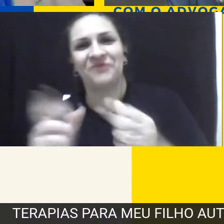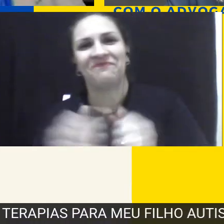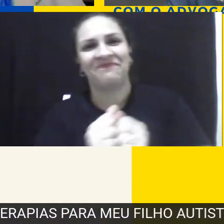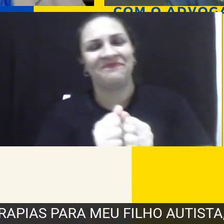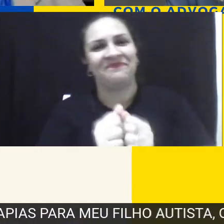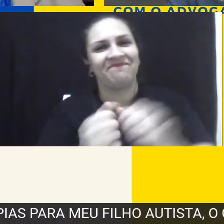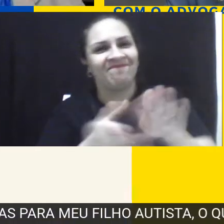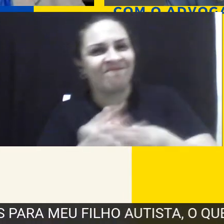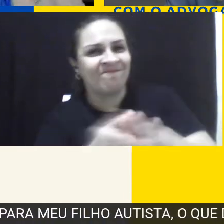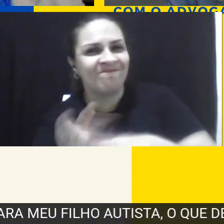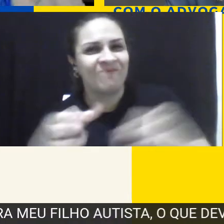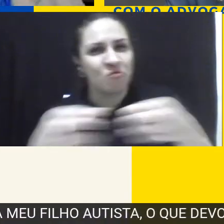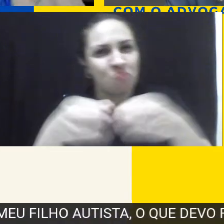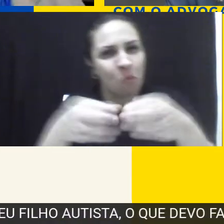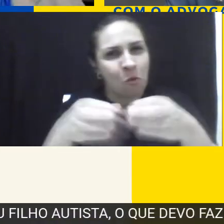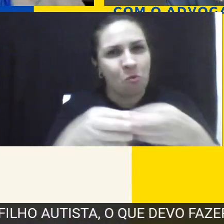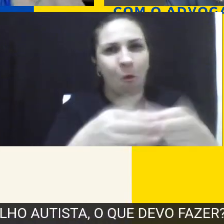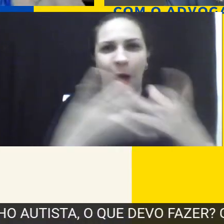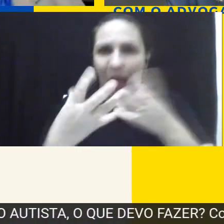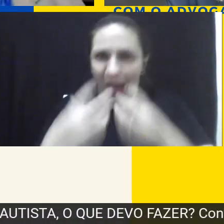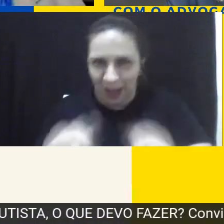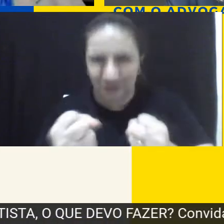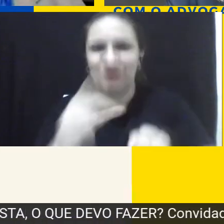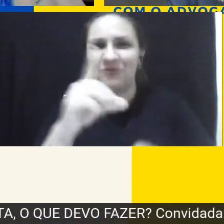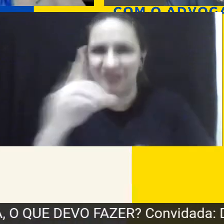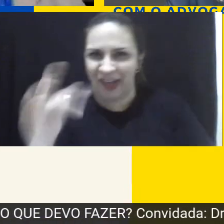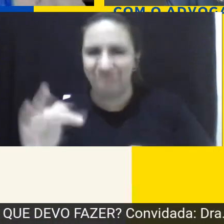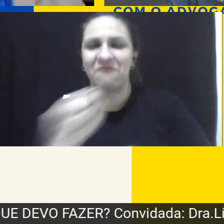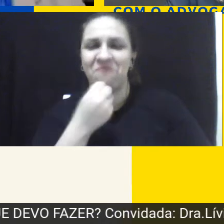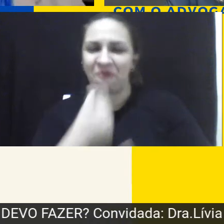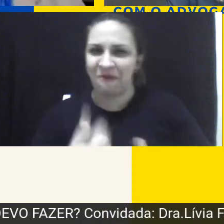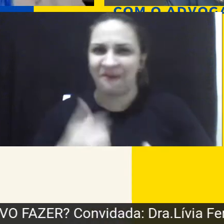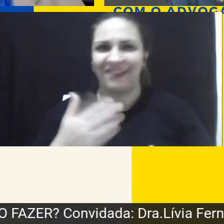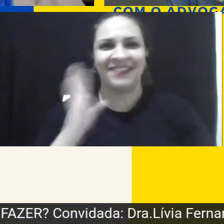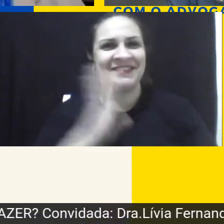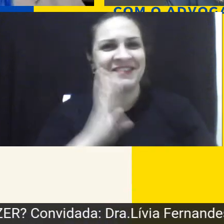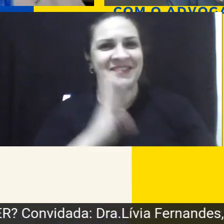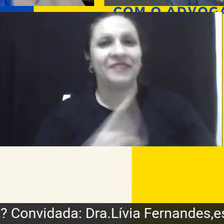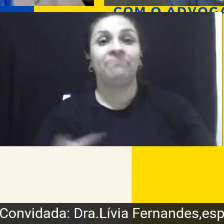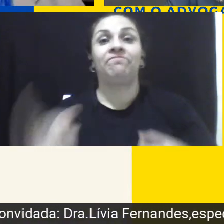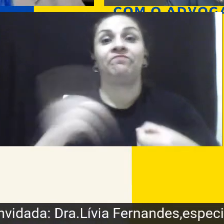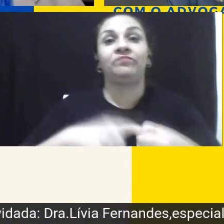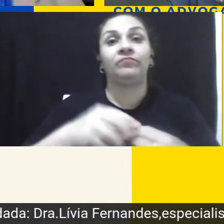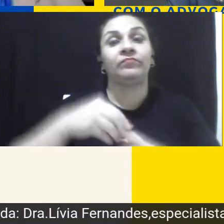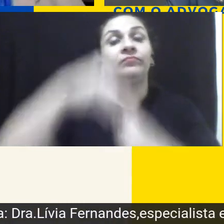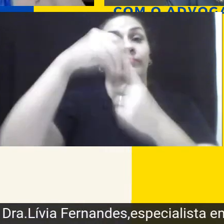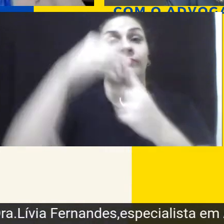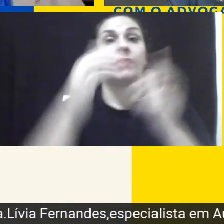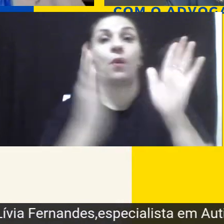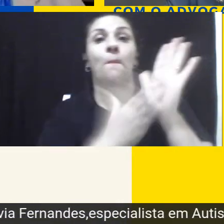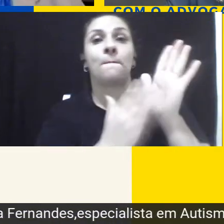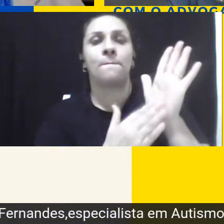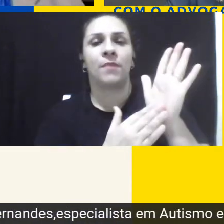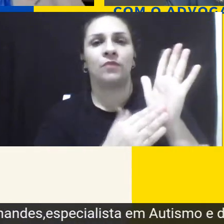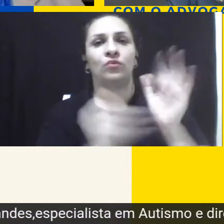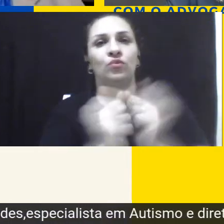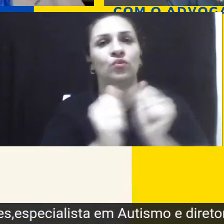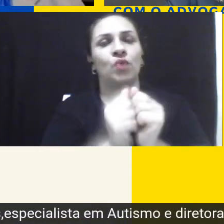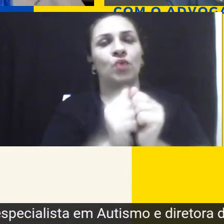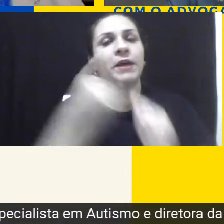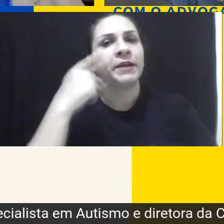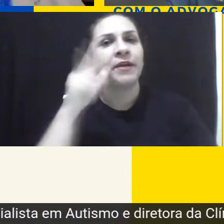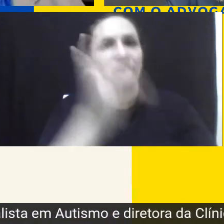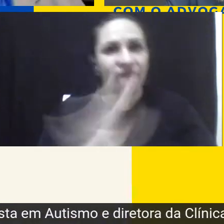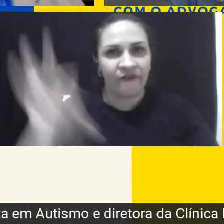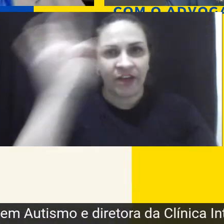na nossa comissão, ele aceitou aqui do DF, e é coautor de um projeto de lei, junto com um deputado federal lá da